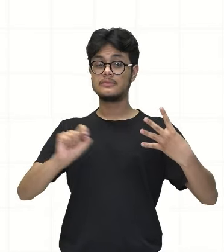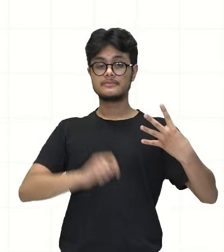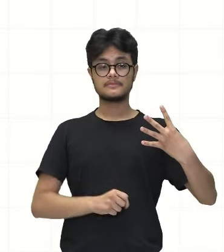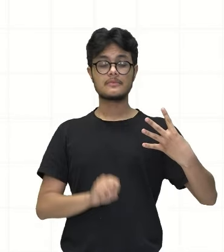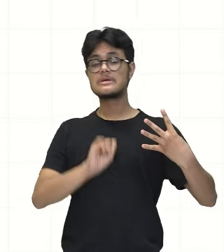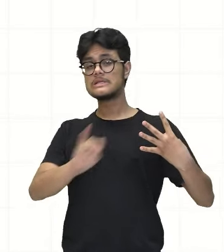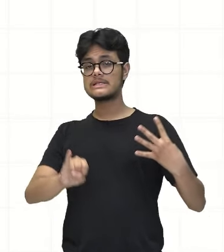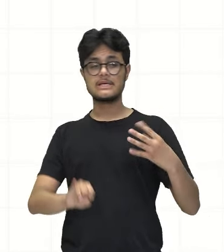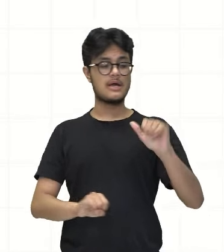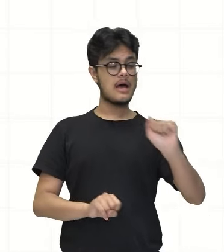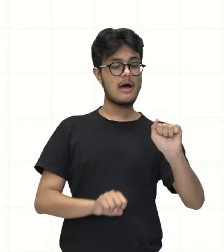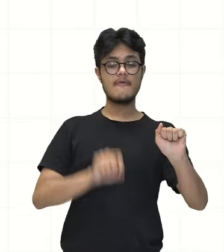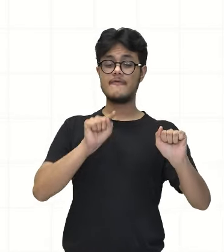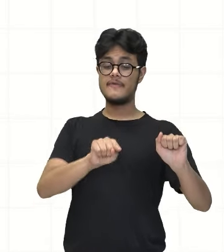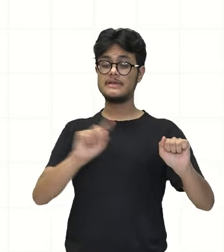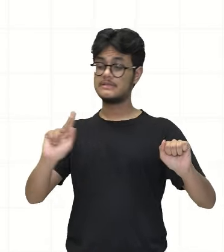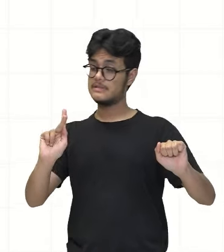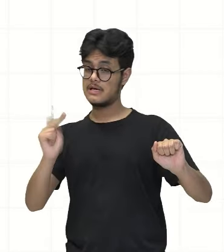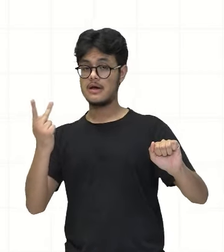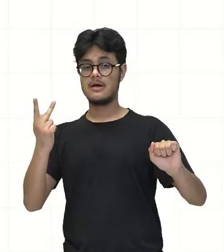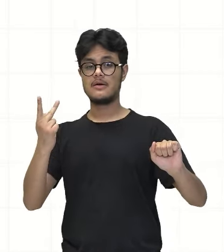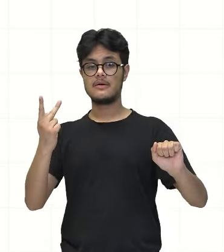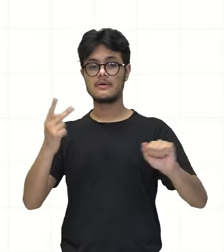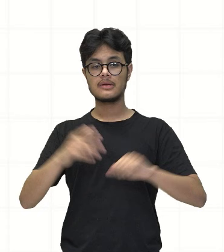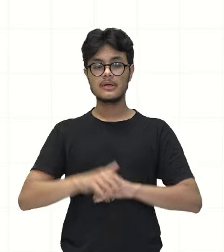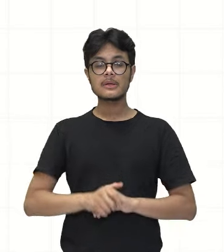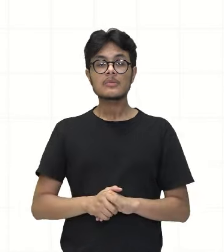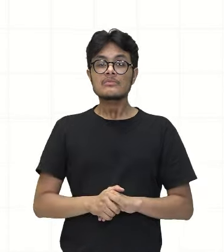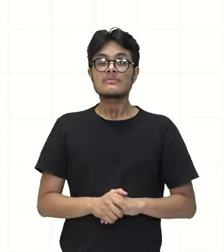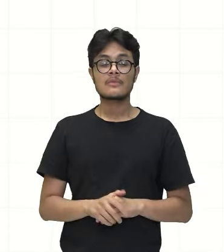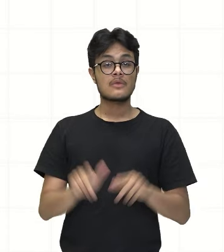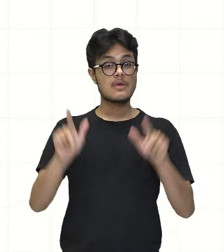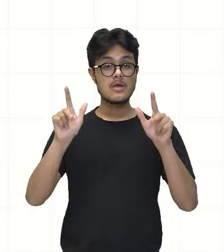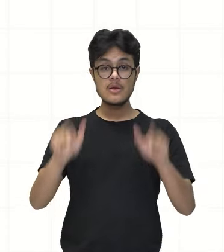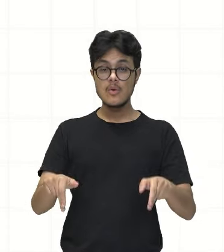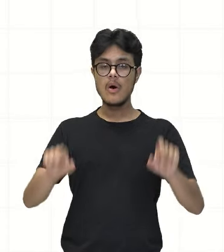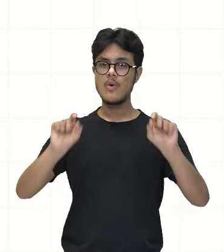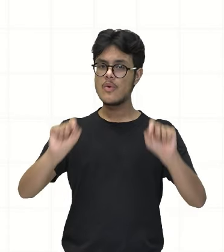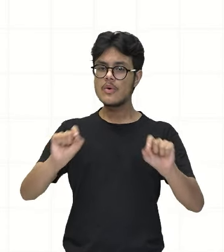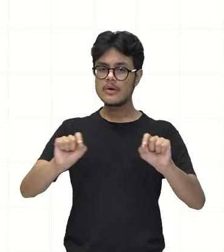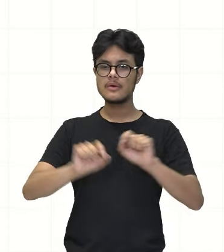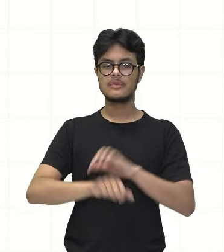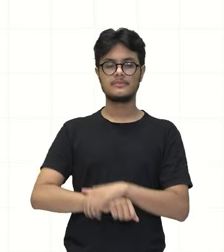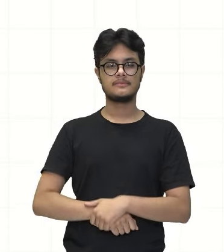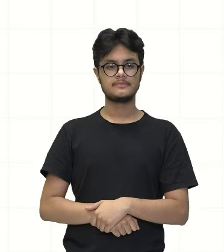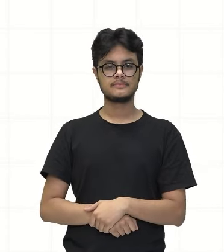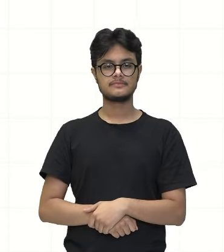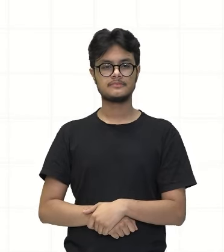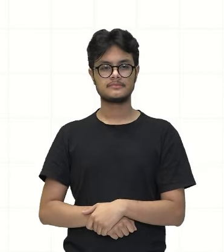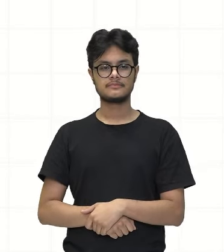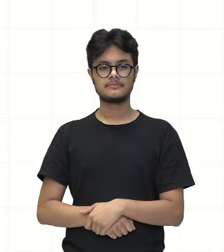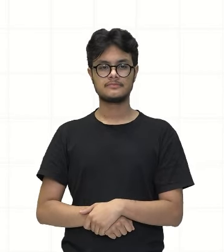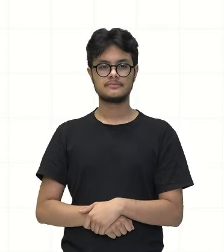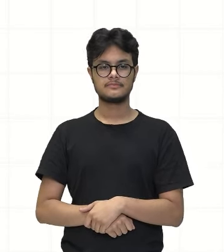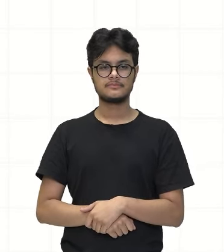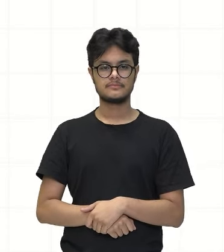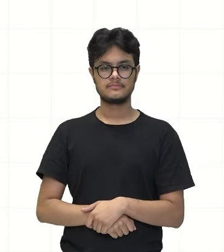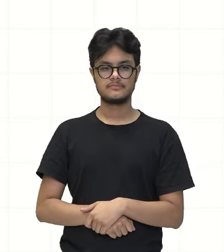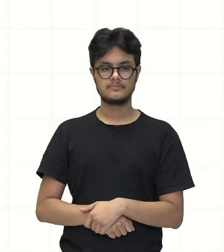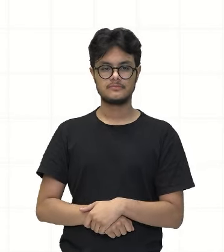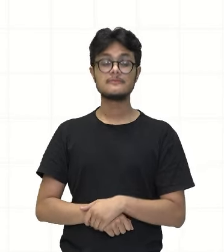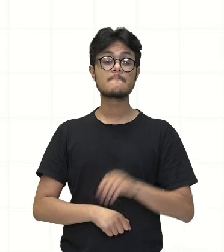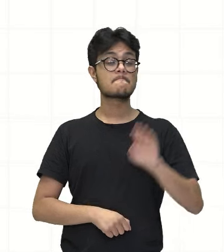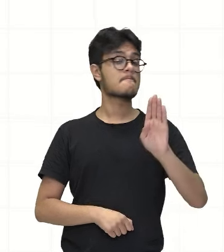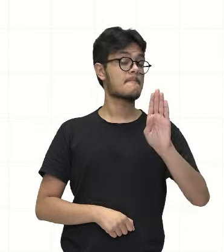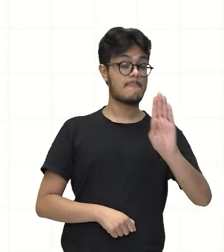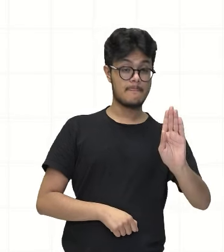pela altura, essa multiplicação tem o mesmo resultado, né? Ela é igual à